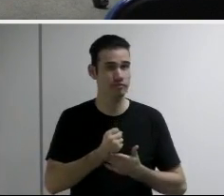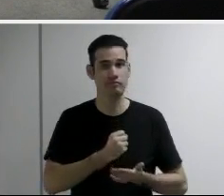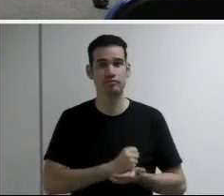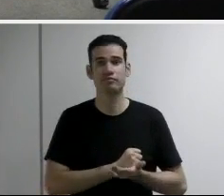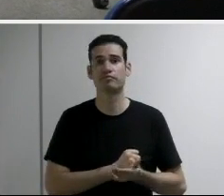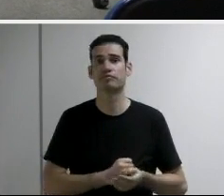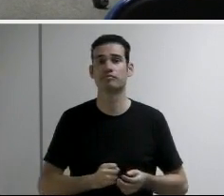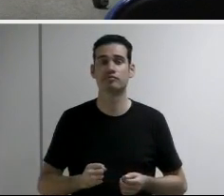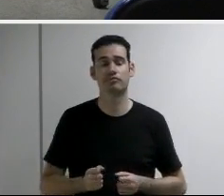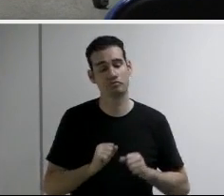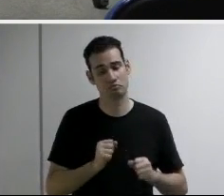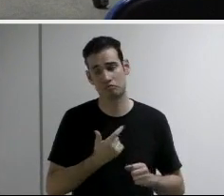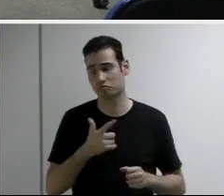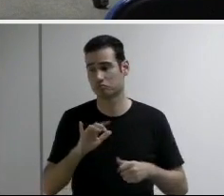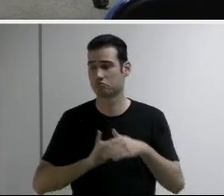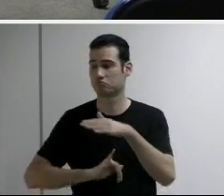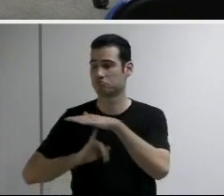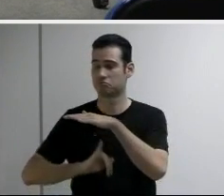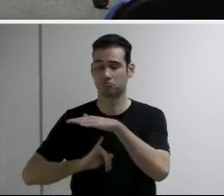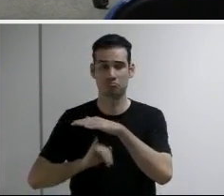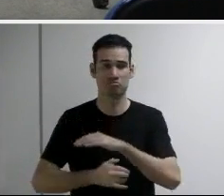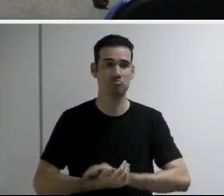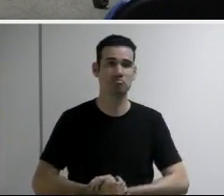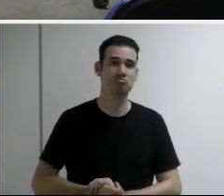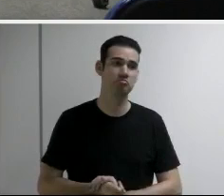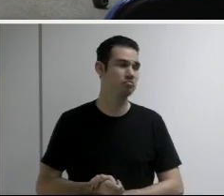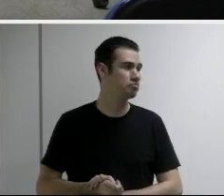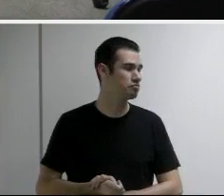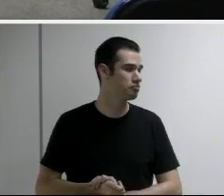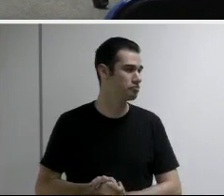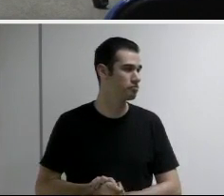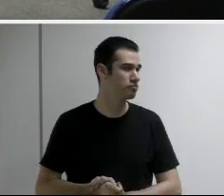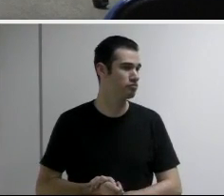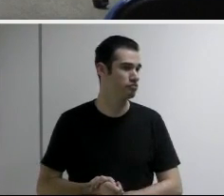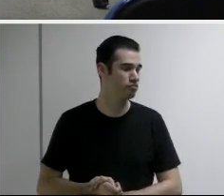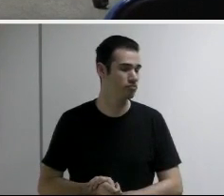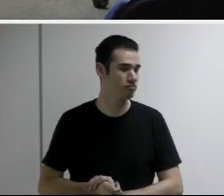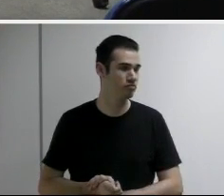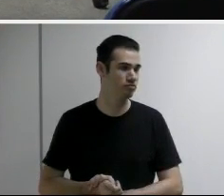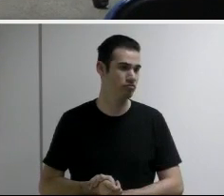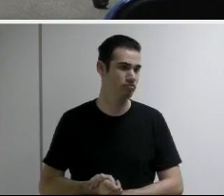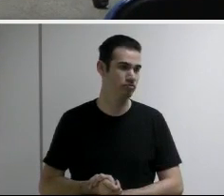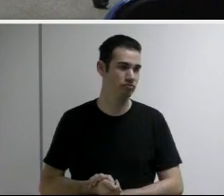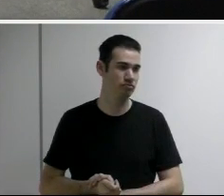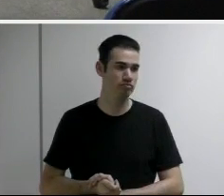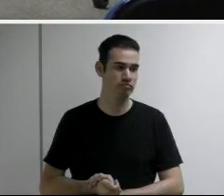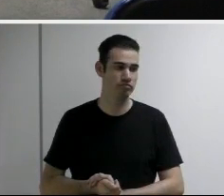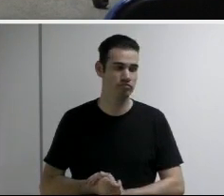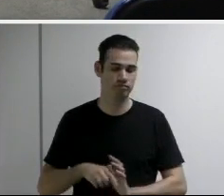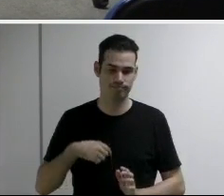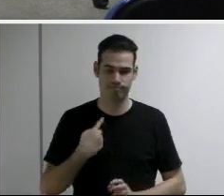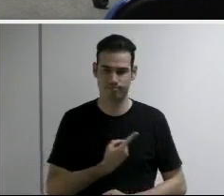uma entidade, né? Coisa que é muito feita em vários lugares, né? Então, assim, a gente não